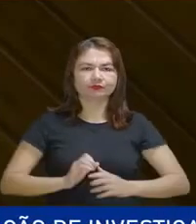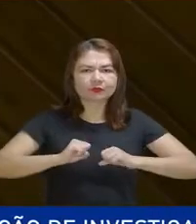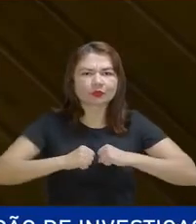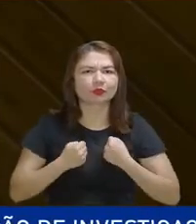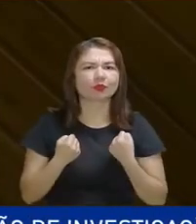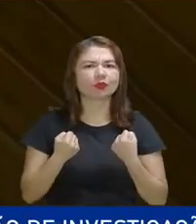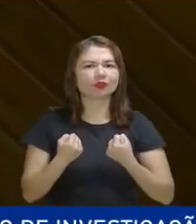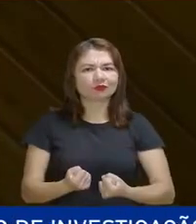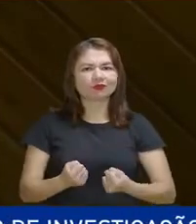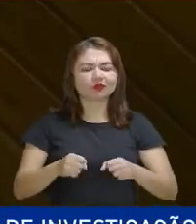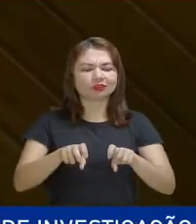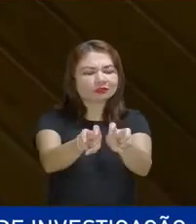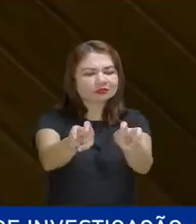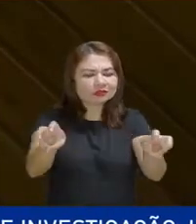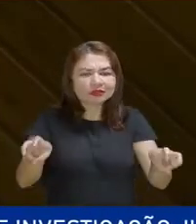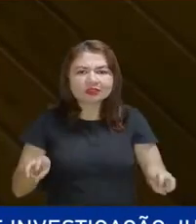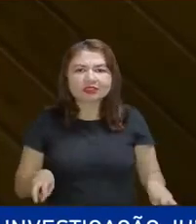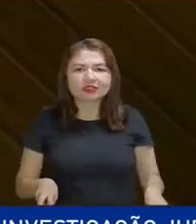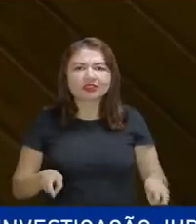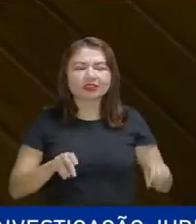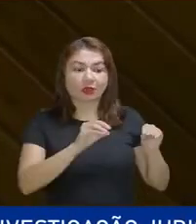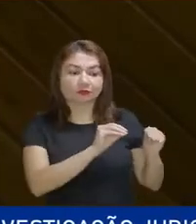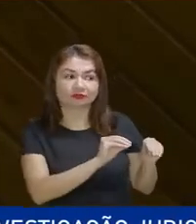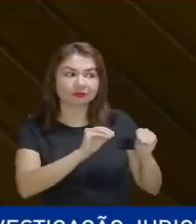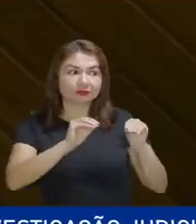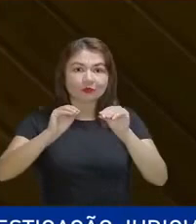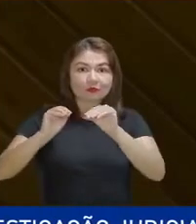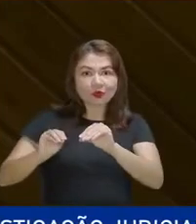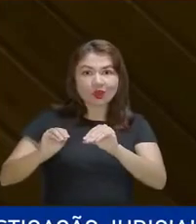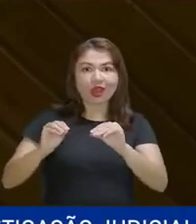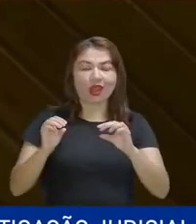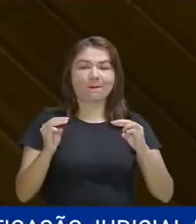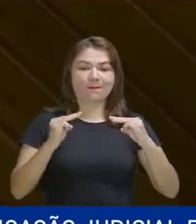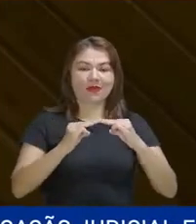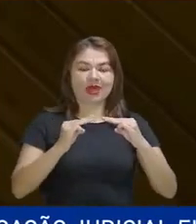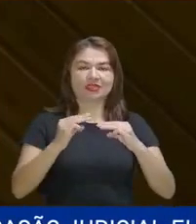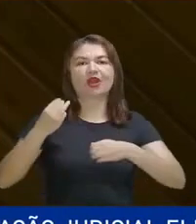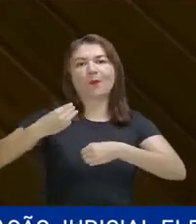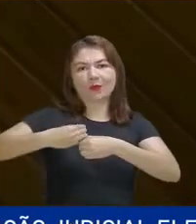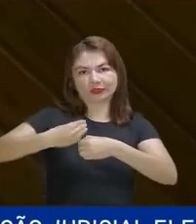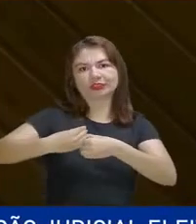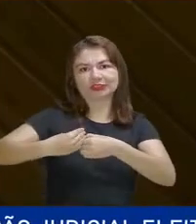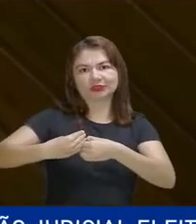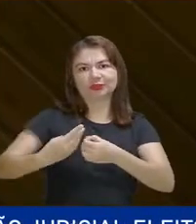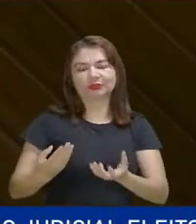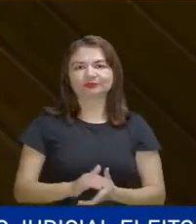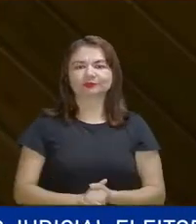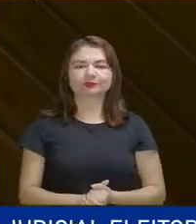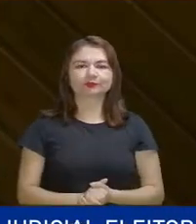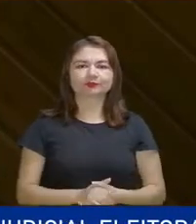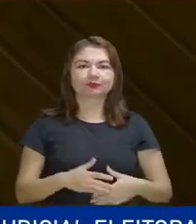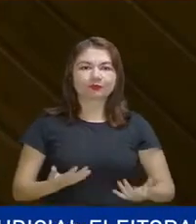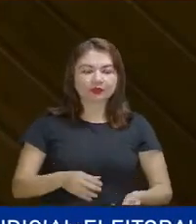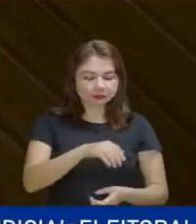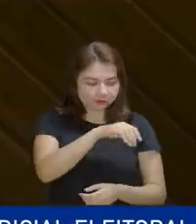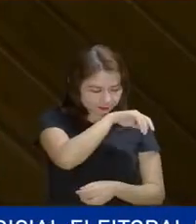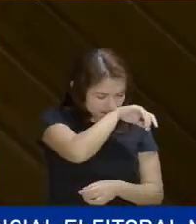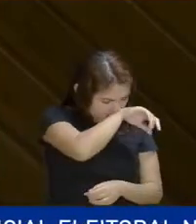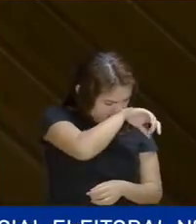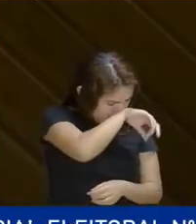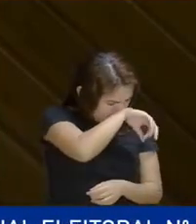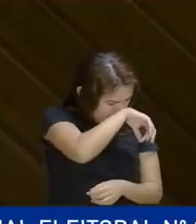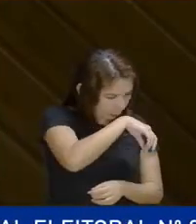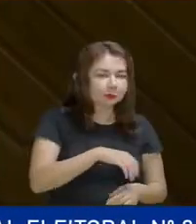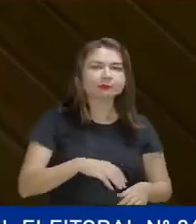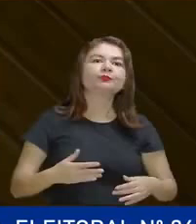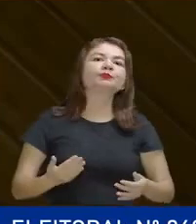esforço que essa corte teve de levar a audiência de instrução até o município de Mazagão. Então, Excelência, começando em